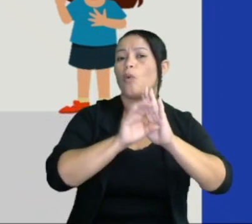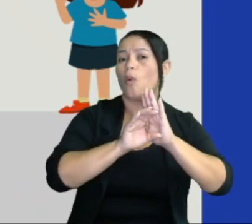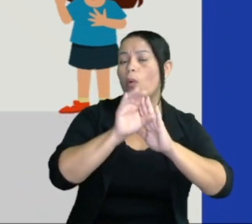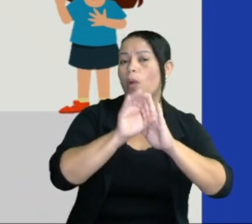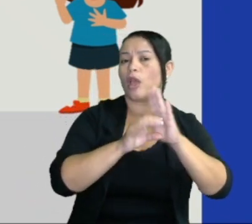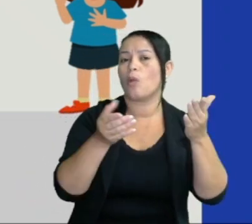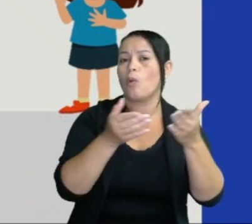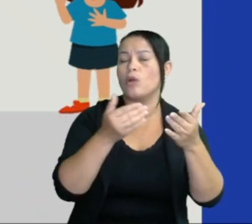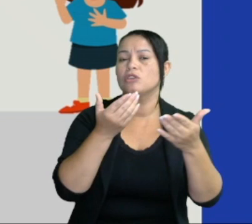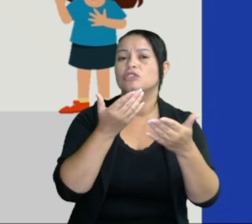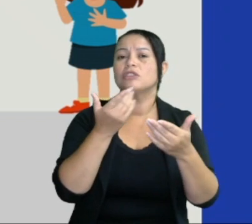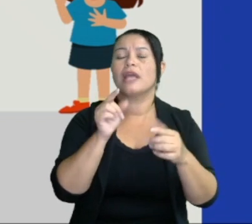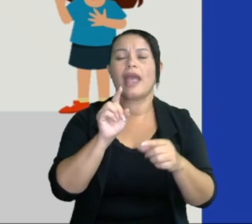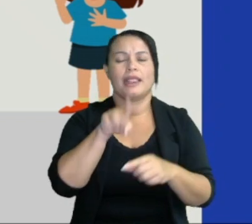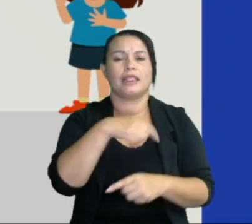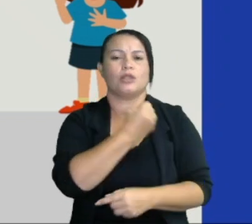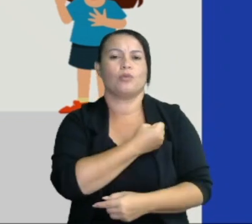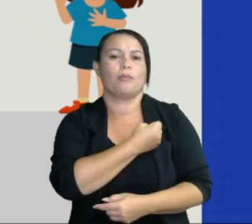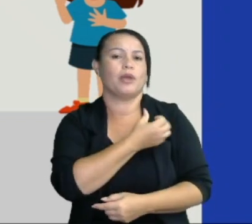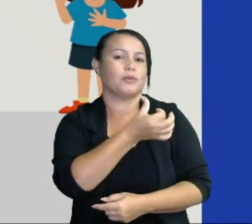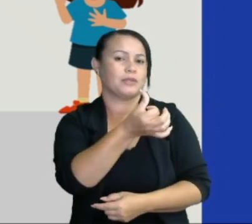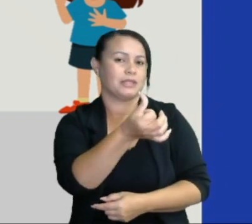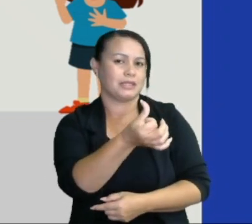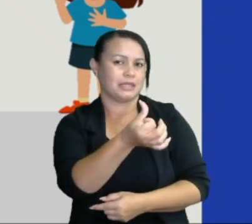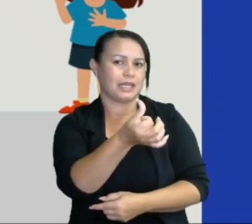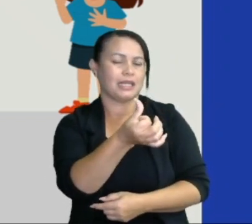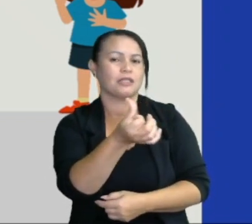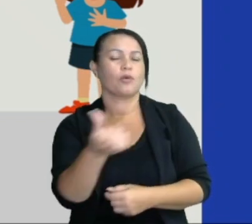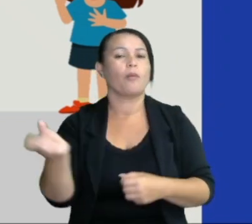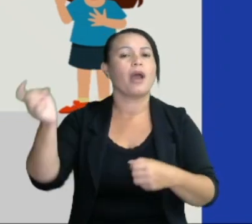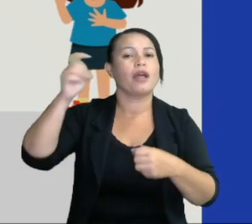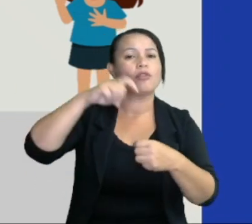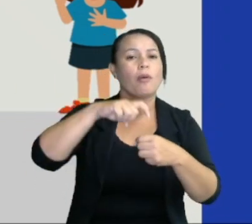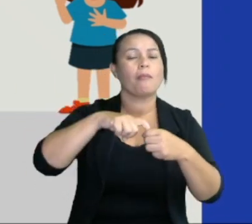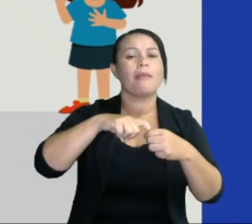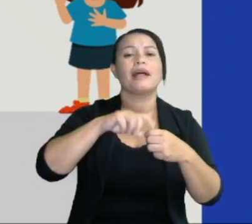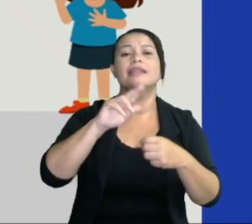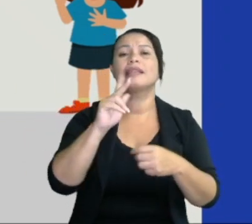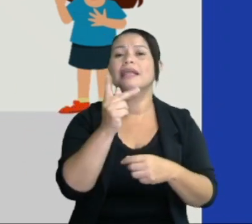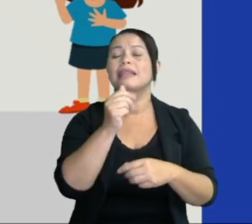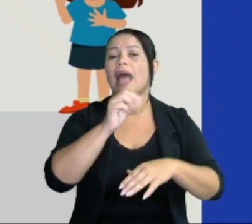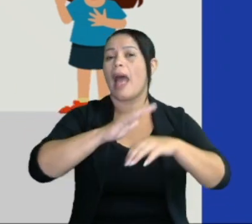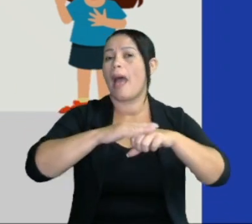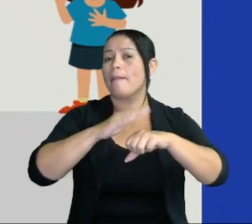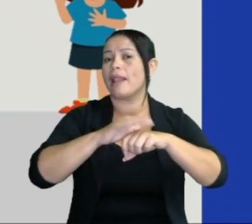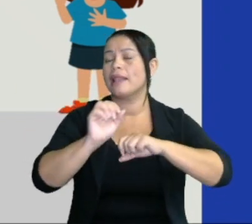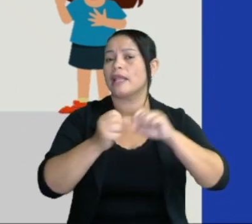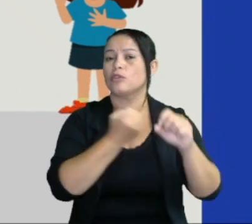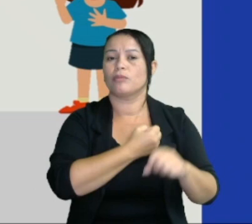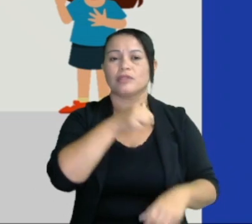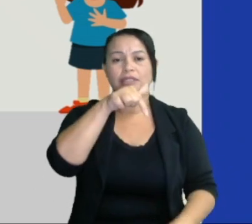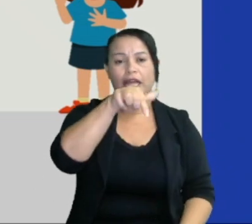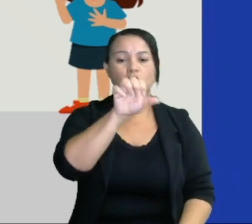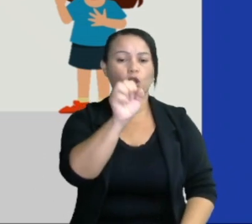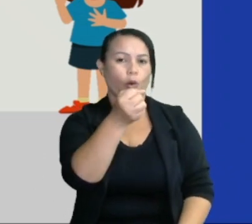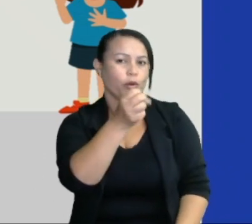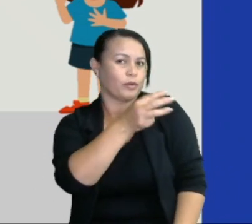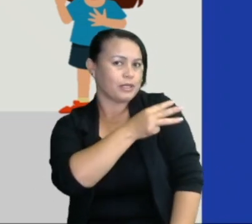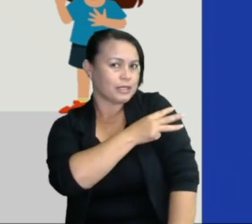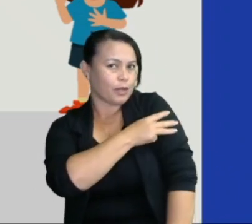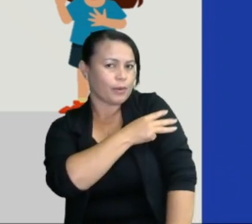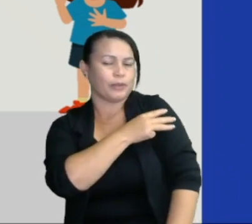é a habilidade de número 6, com retomada da habilidade de número 7 e 8 do terceiro